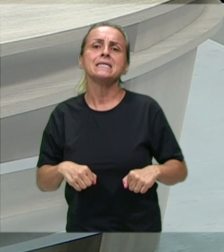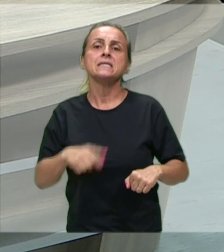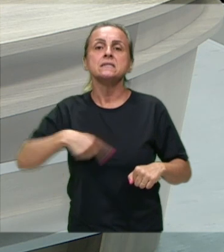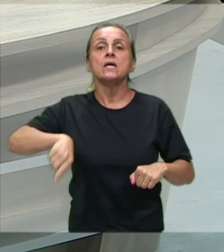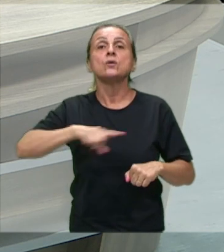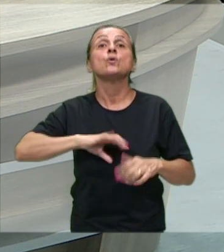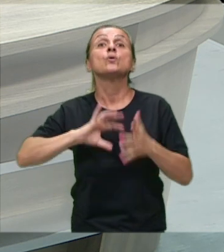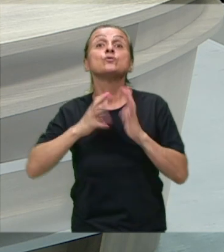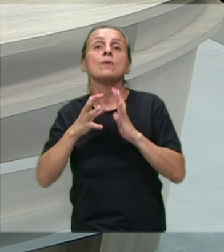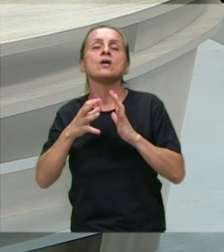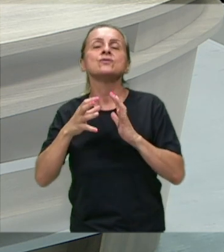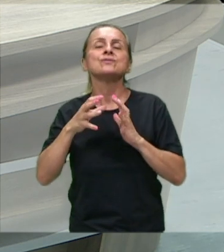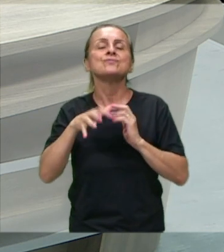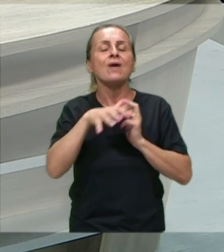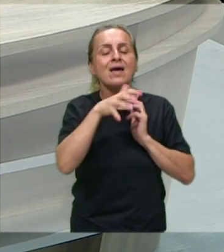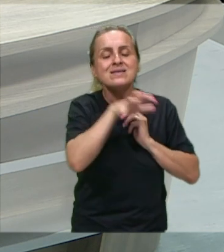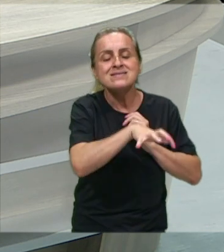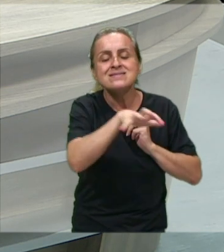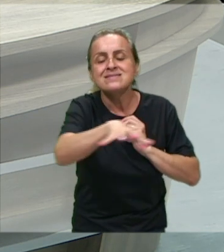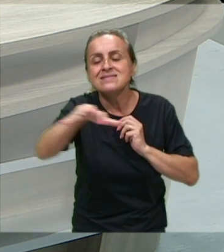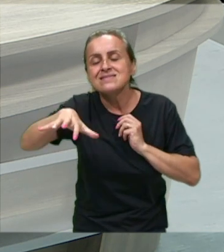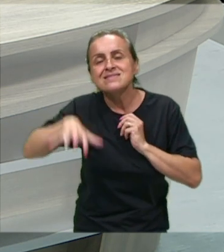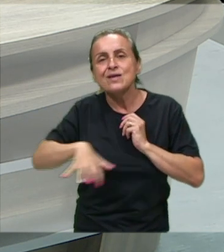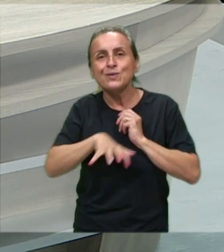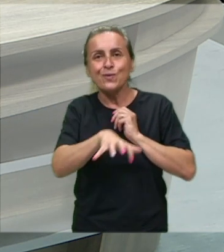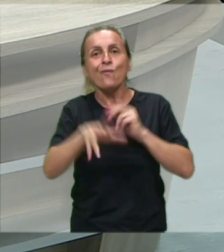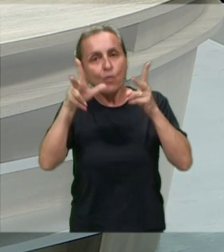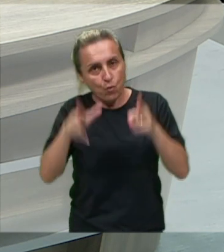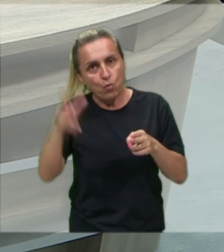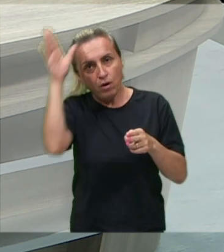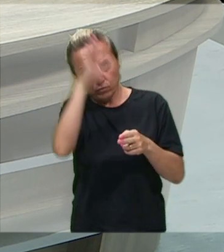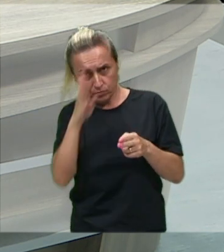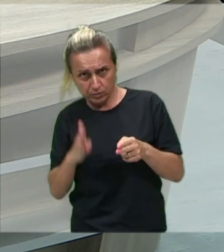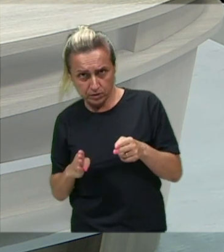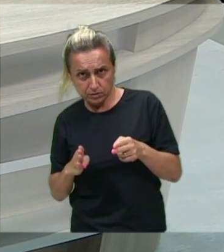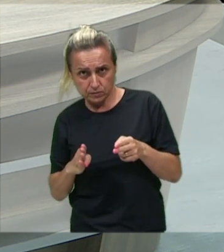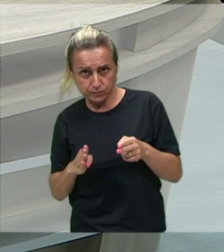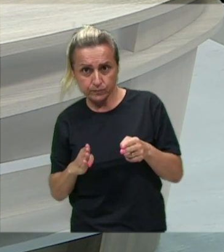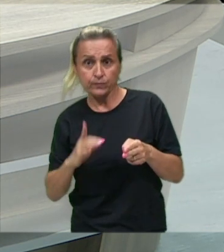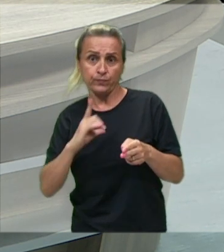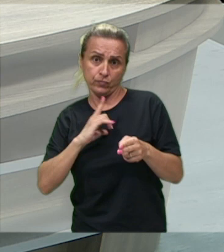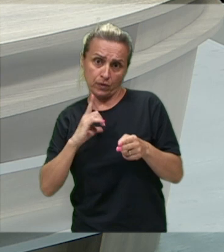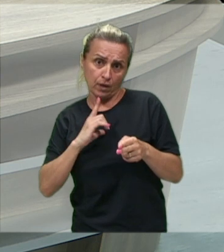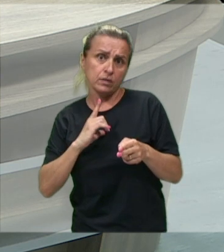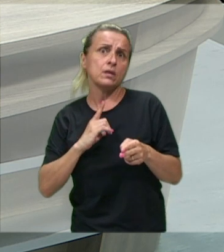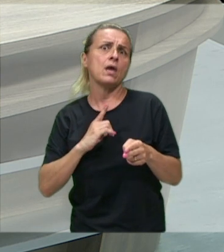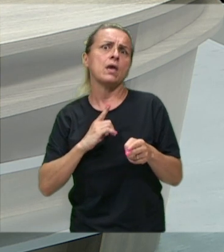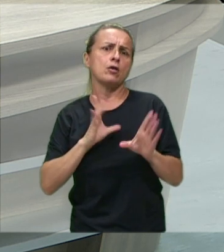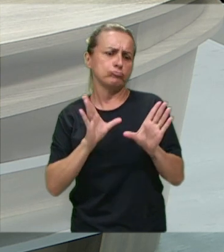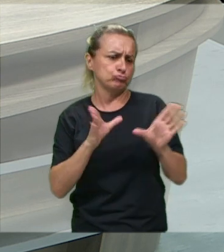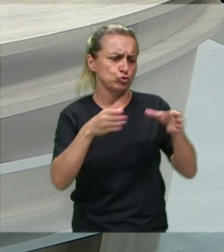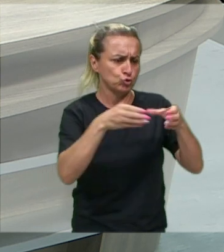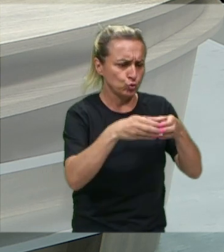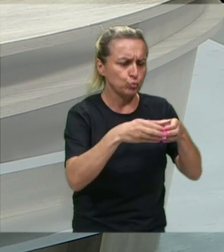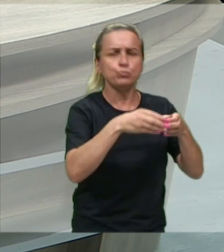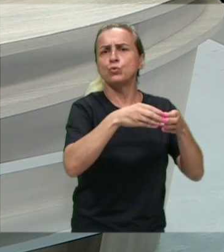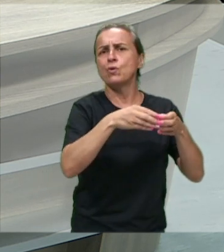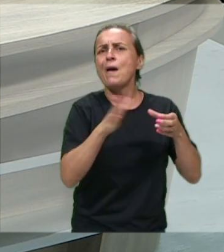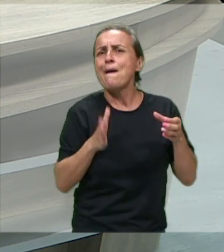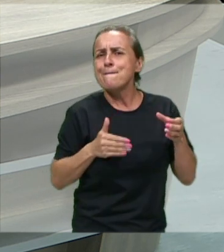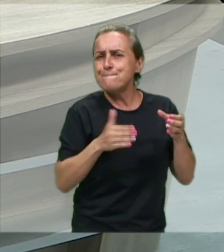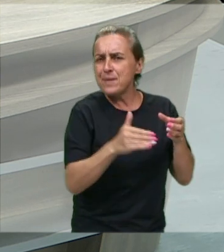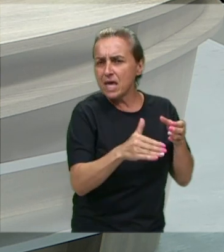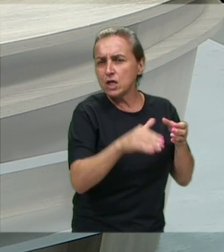câmaras setoriais. E no Brasil também é assim. Nós temos a Câmara do Camarão Rosa, temos a Câmara da Sardinha, que é o cerco, temos o Atuns e